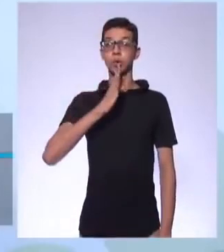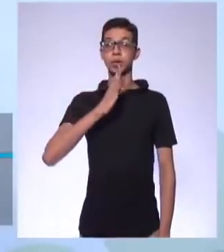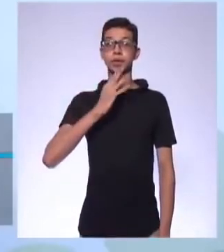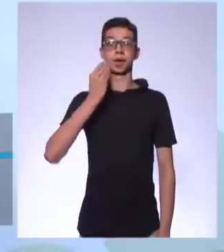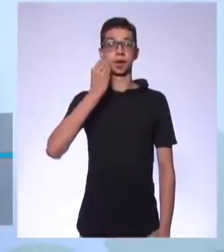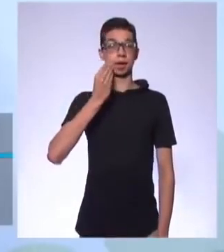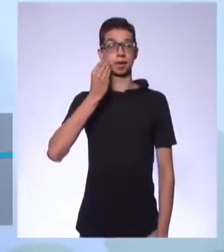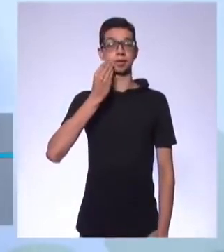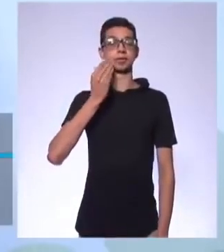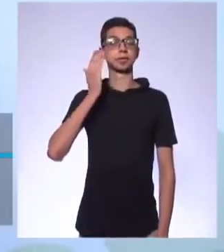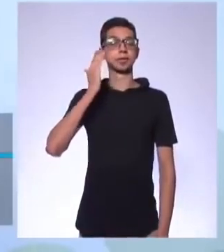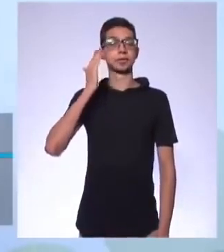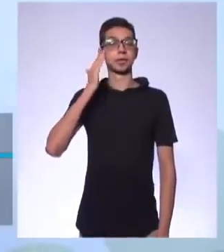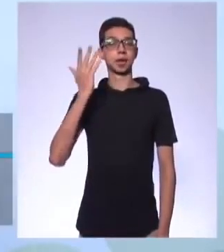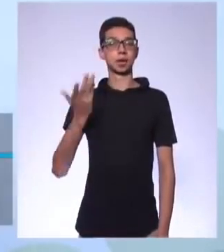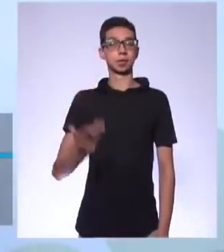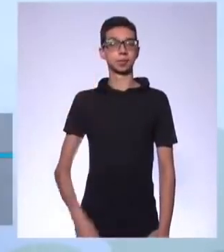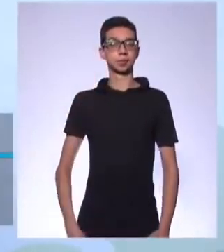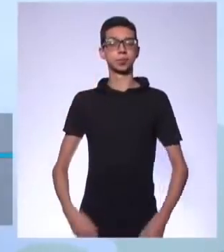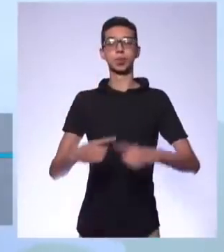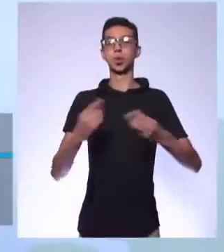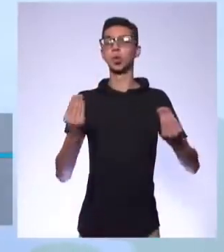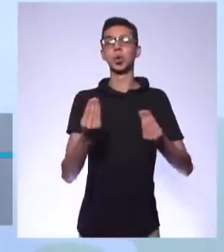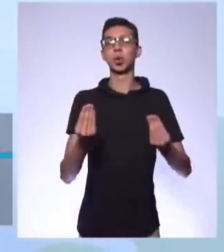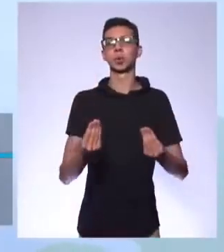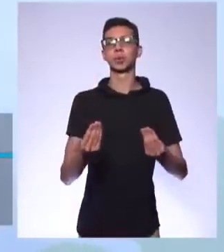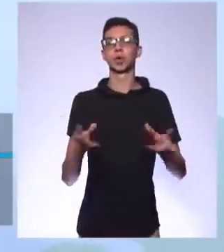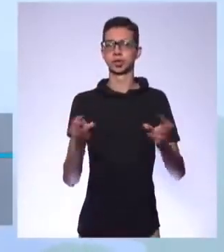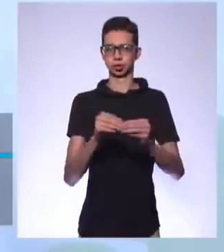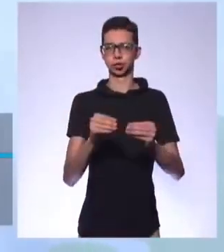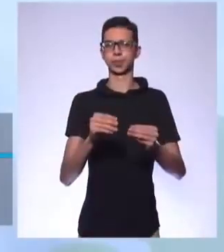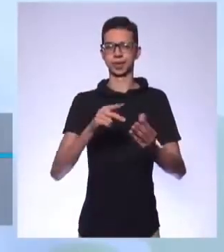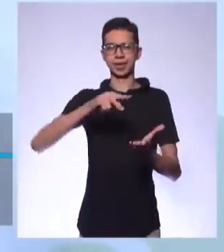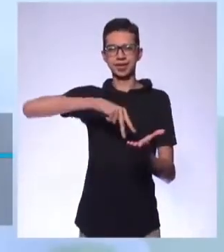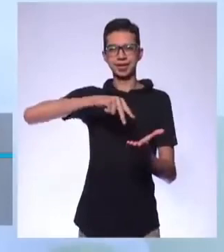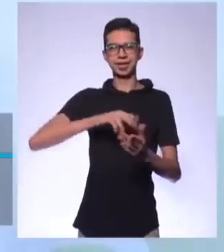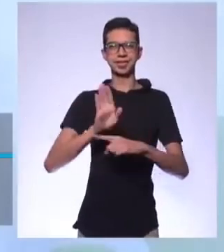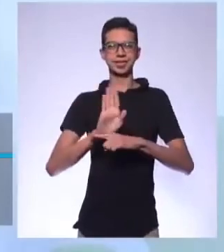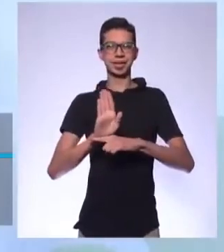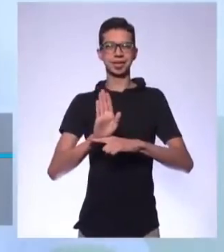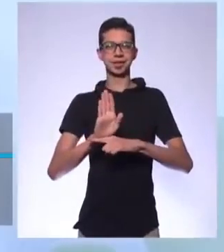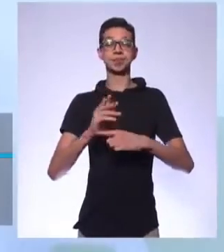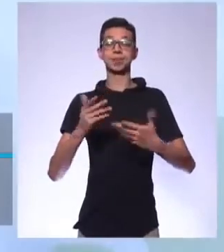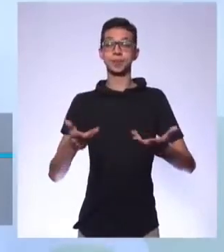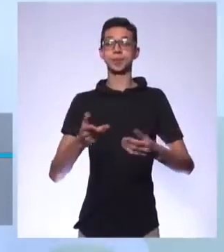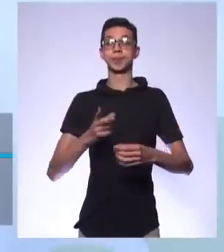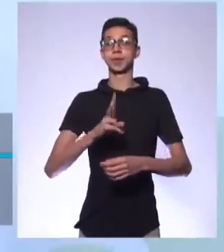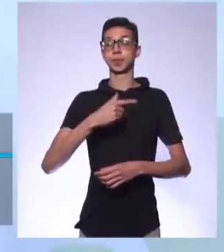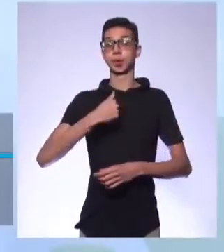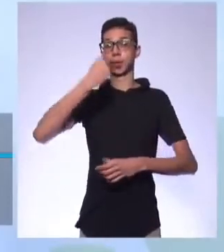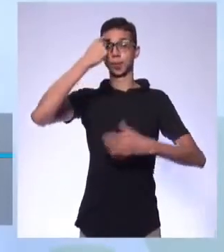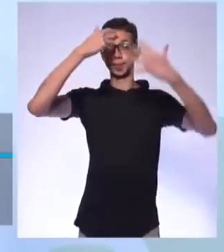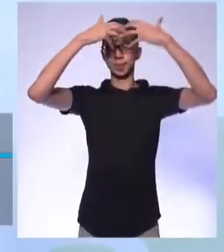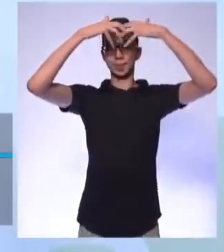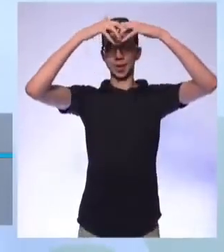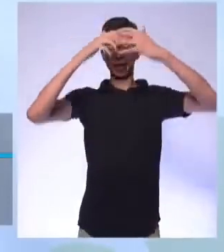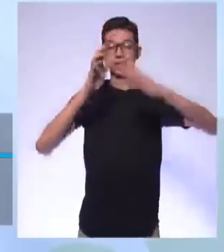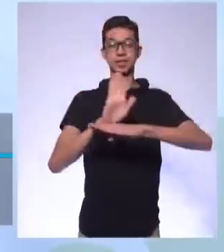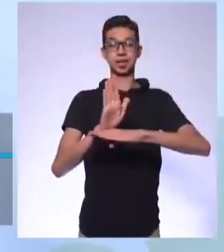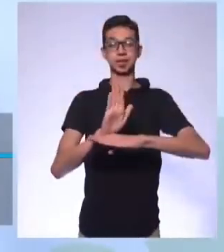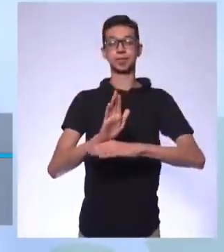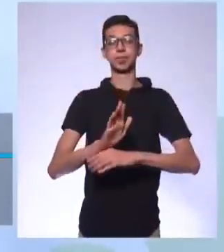tem acesso, né? Como a gente vai ler uma resenha de um cinema, eu sou muito trazendo para o cinema, que não é a minha